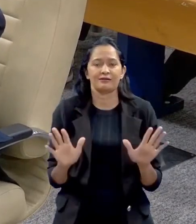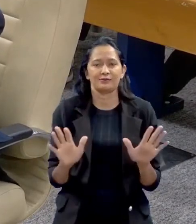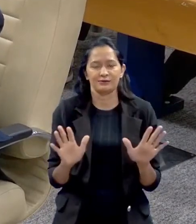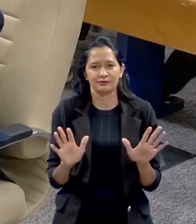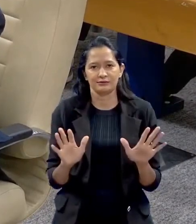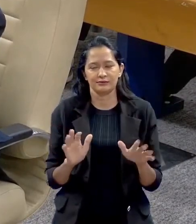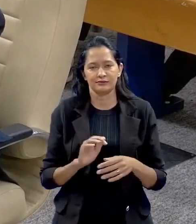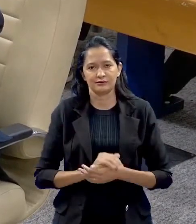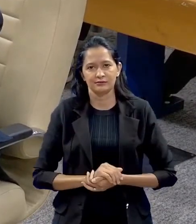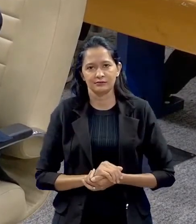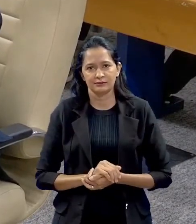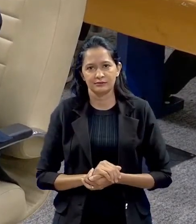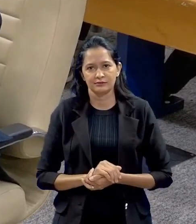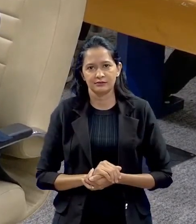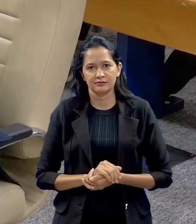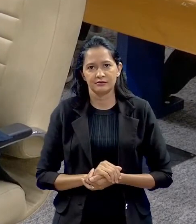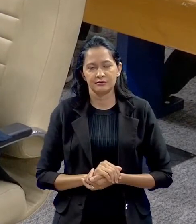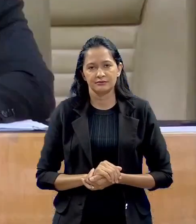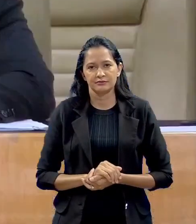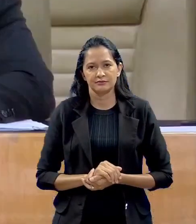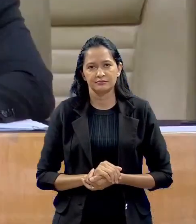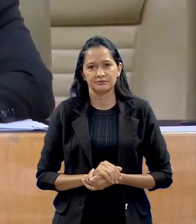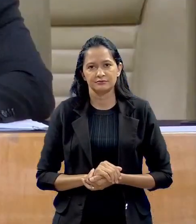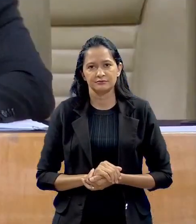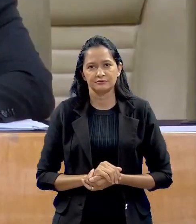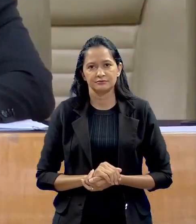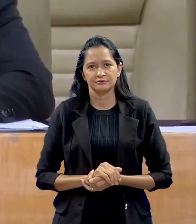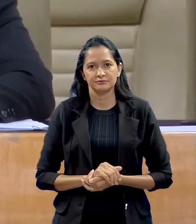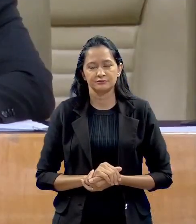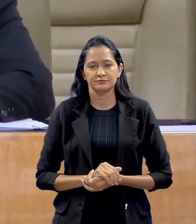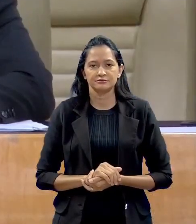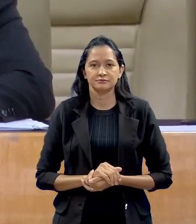Jabuti. Por favor, lê o capítulo.